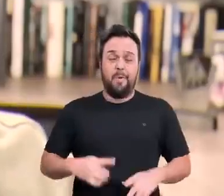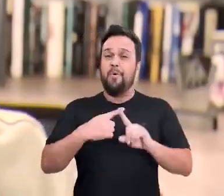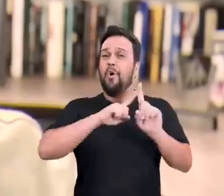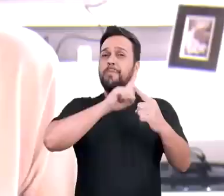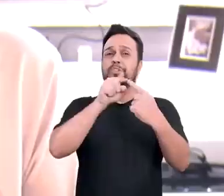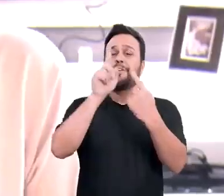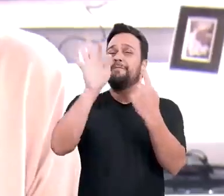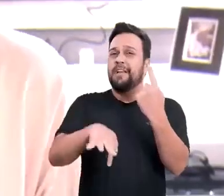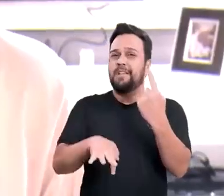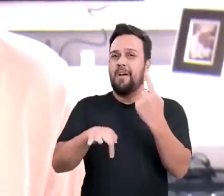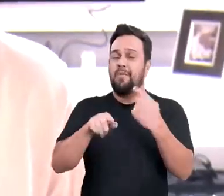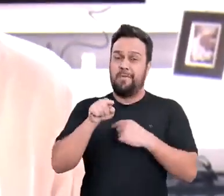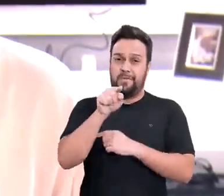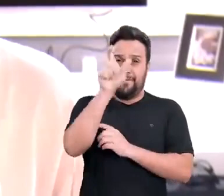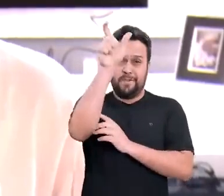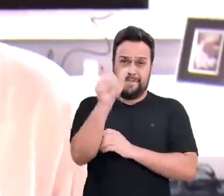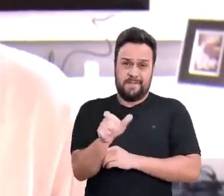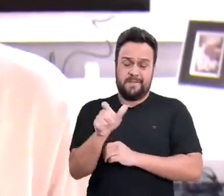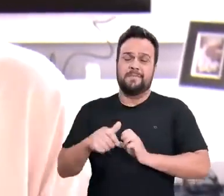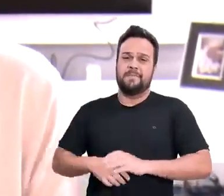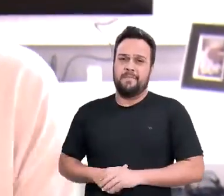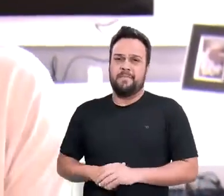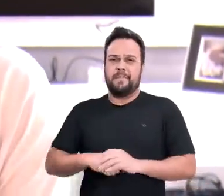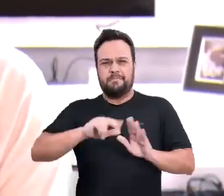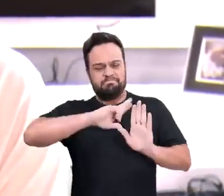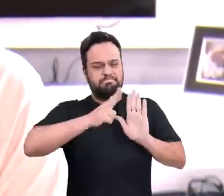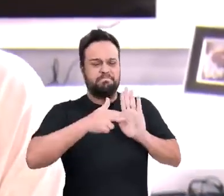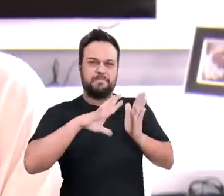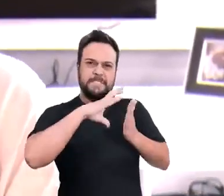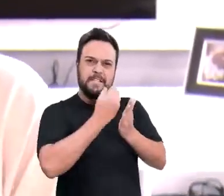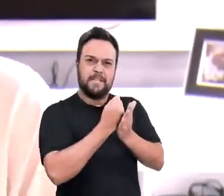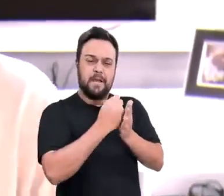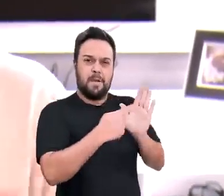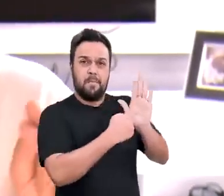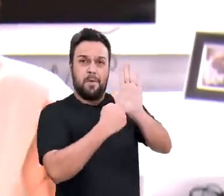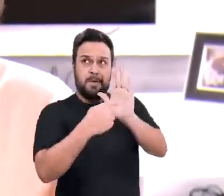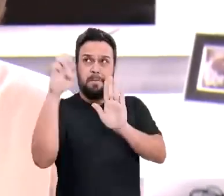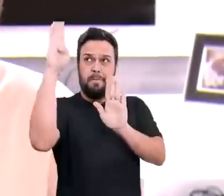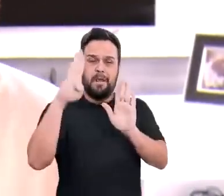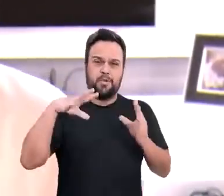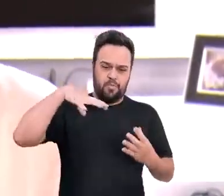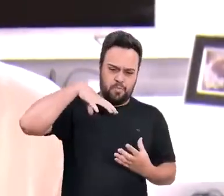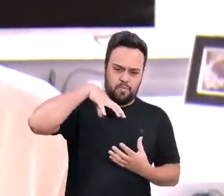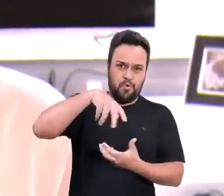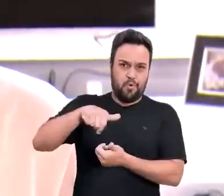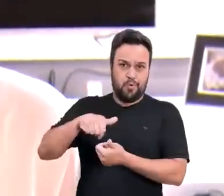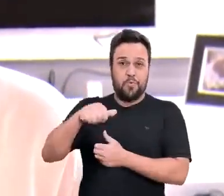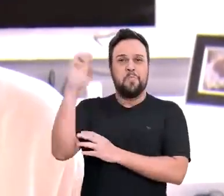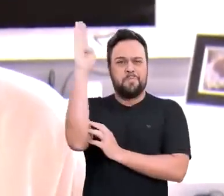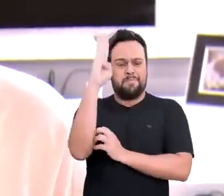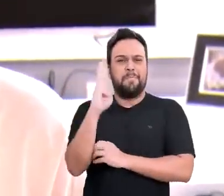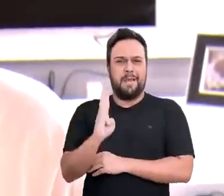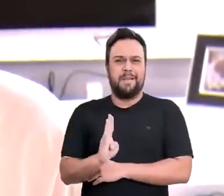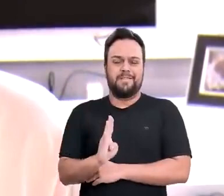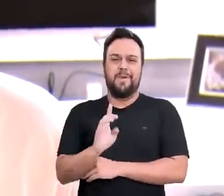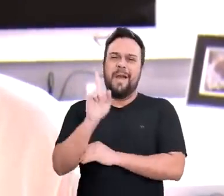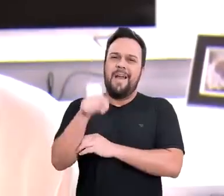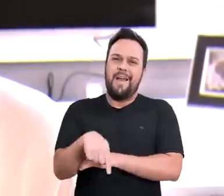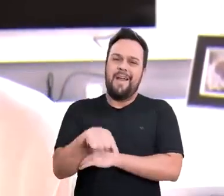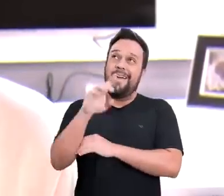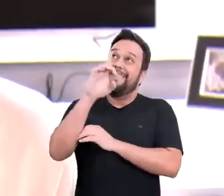alvo é você. Iremos registrar esse momento para mostrarmos para o Brasil e o mundo que o Brasil